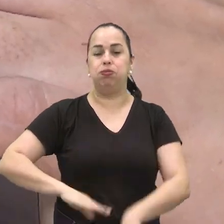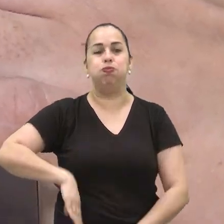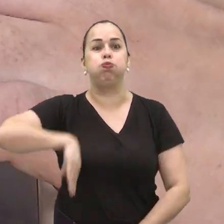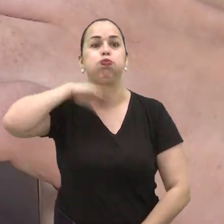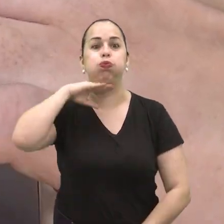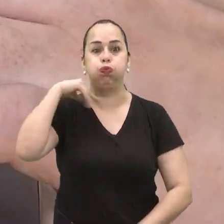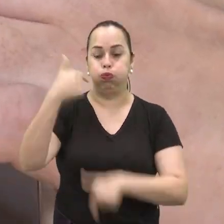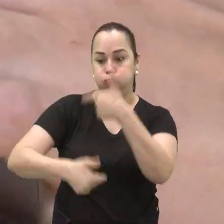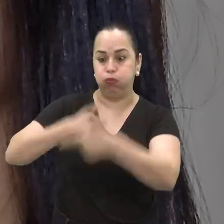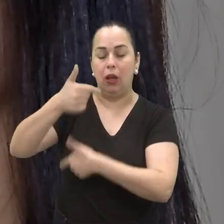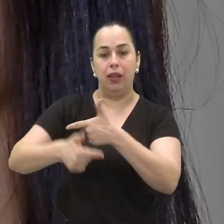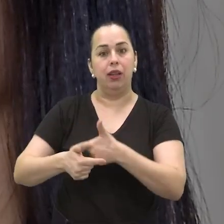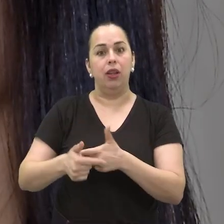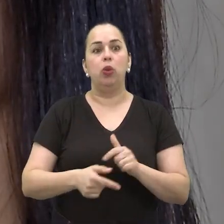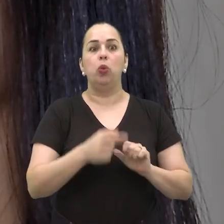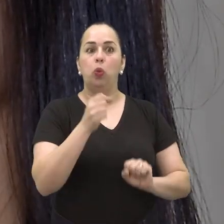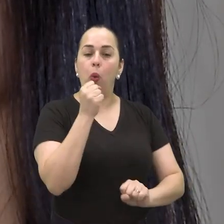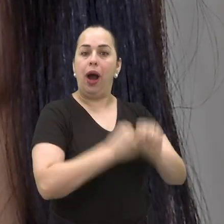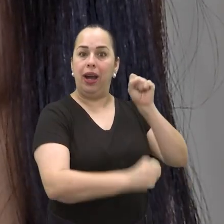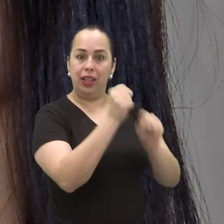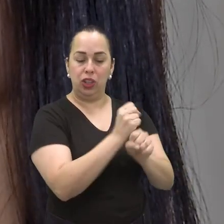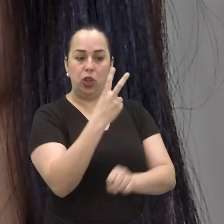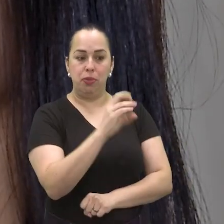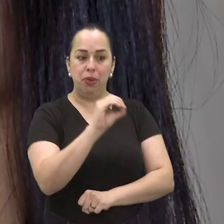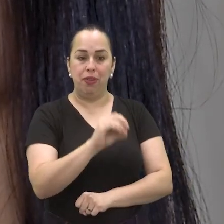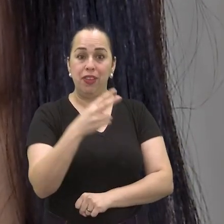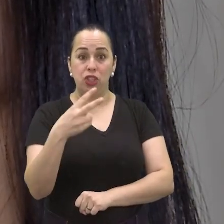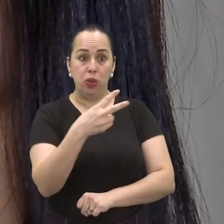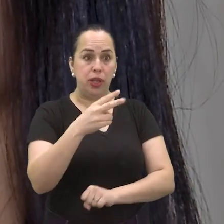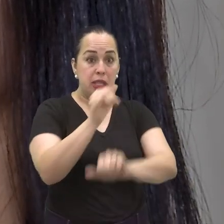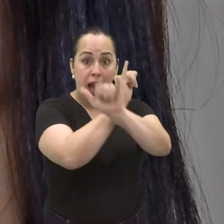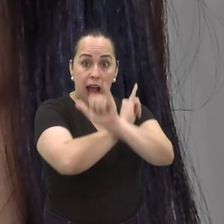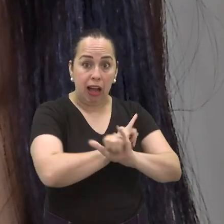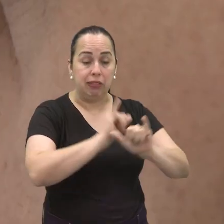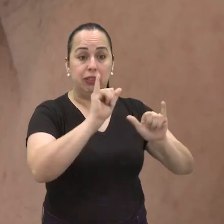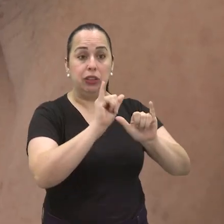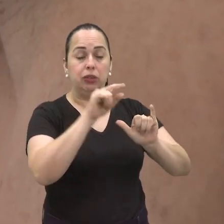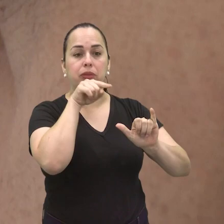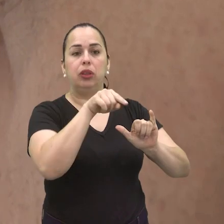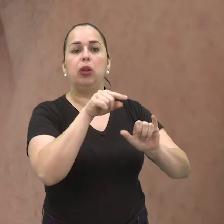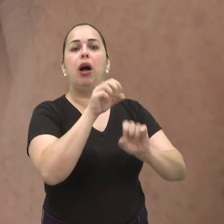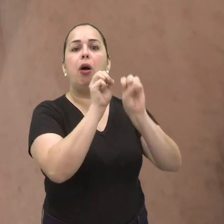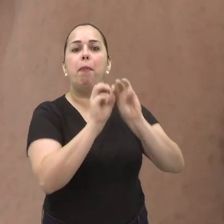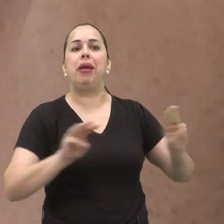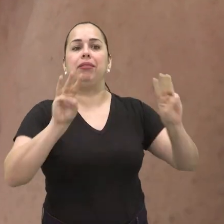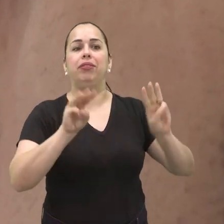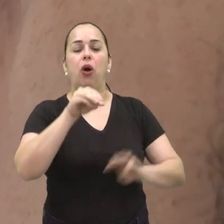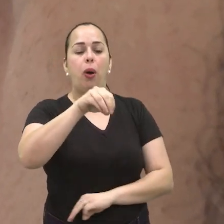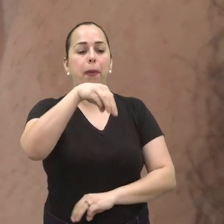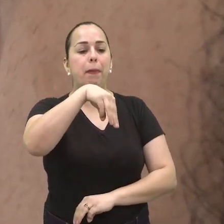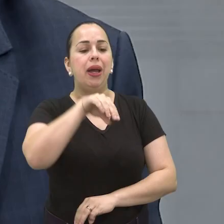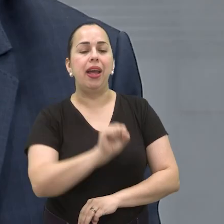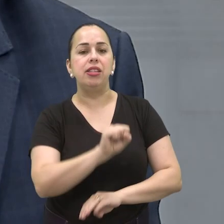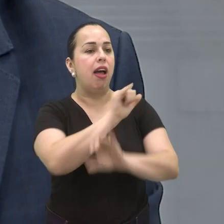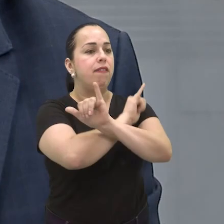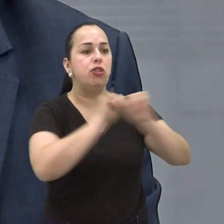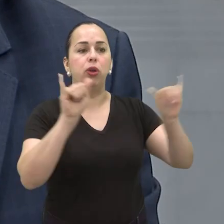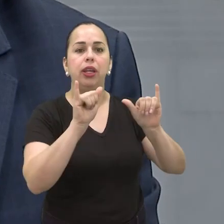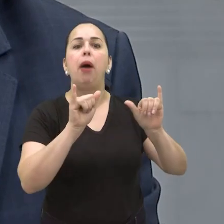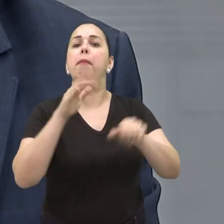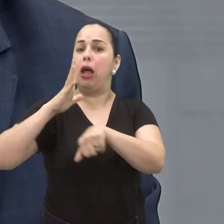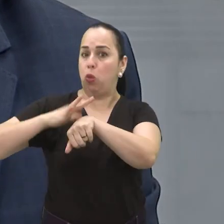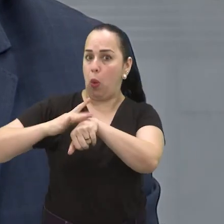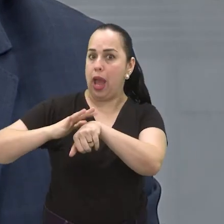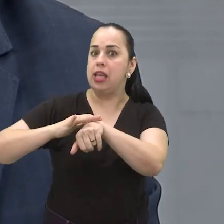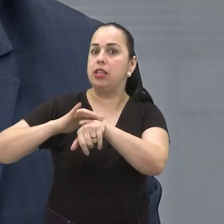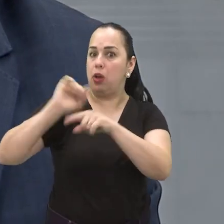como o burnout, que desde 2022 é classificada pela OMS como uma doença do trabalho. Se em alguma